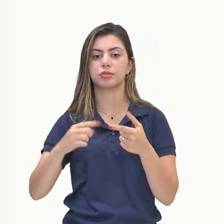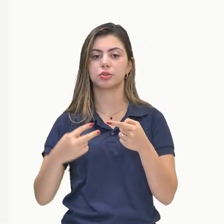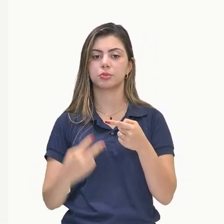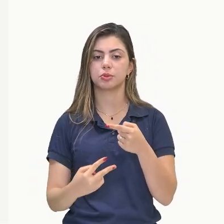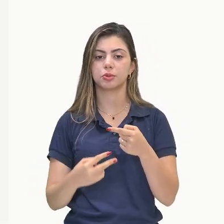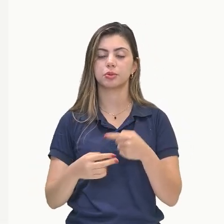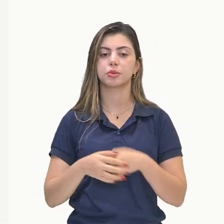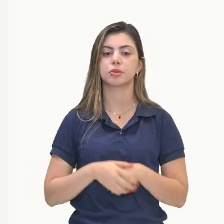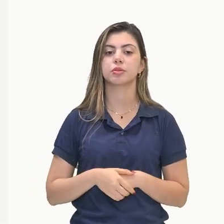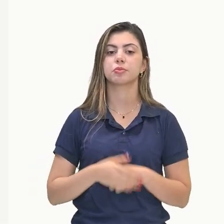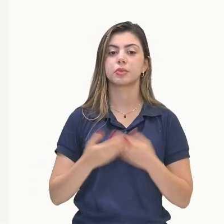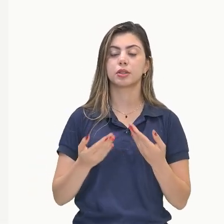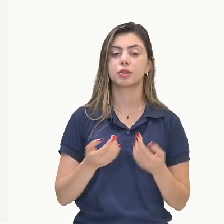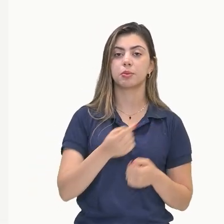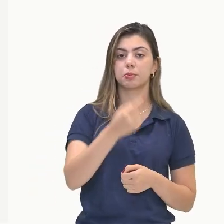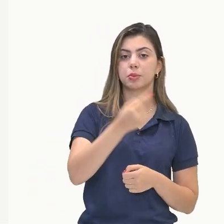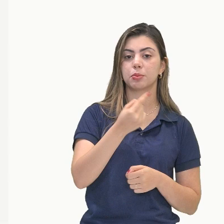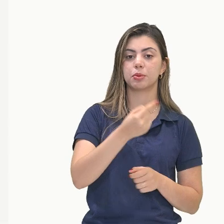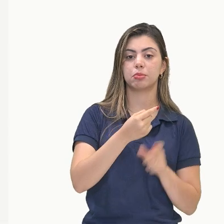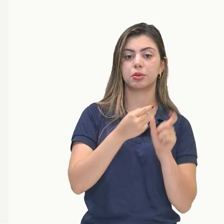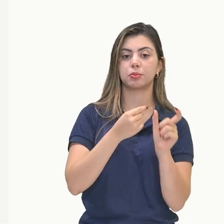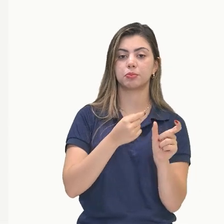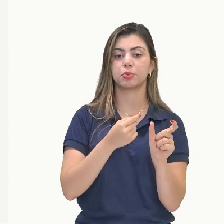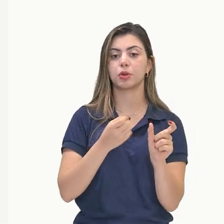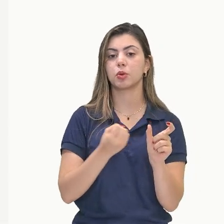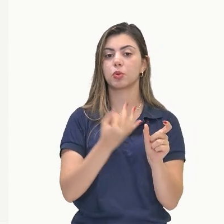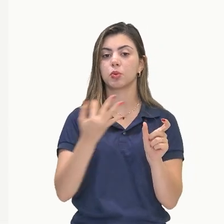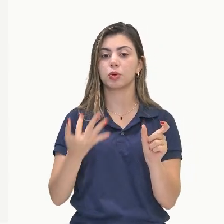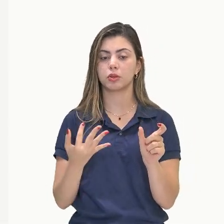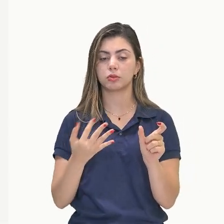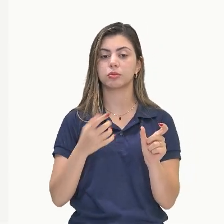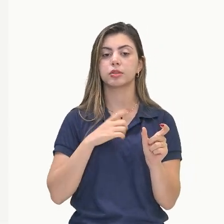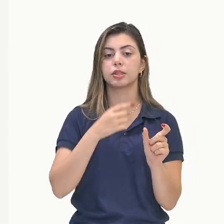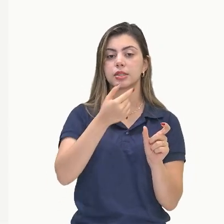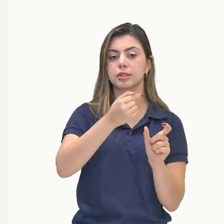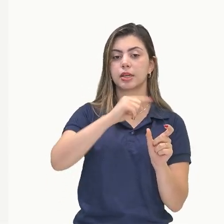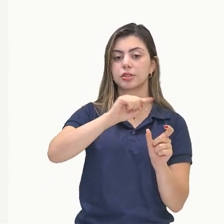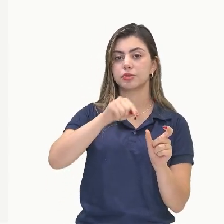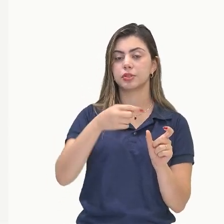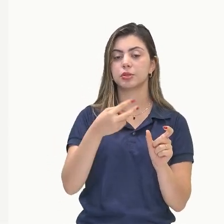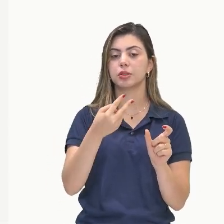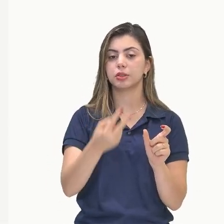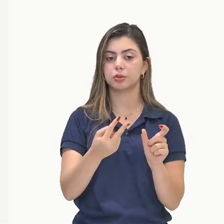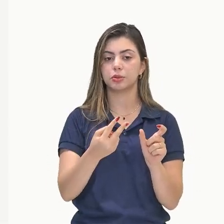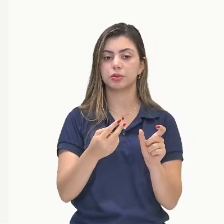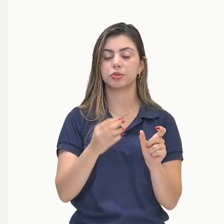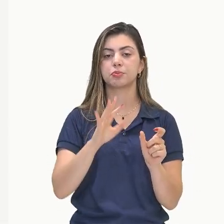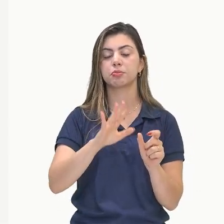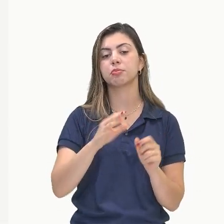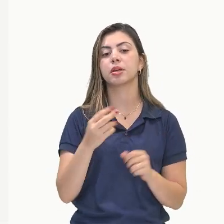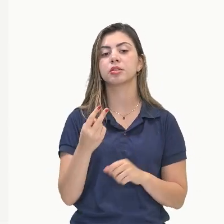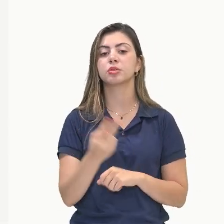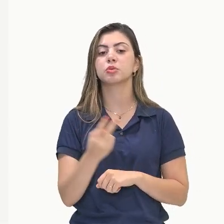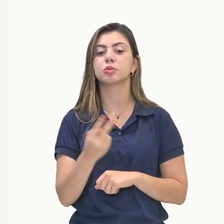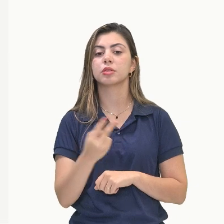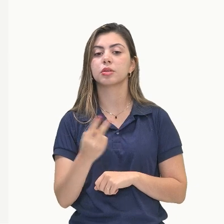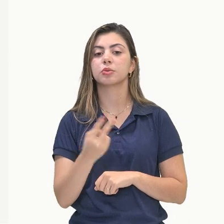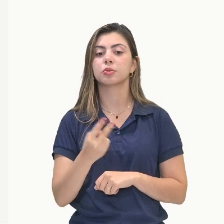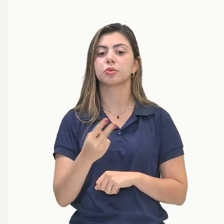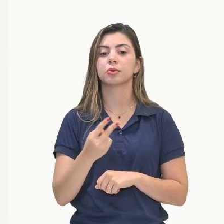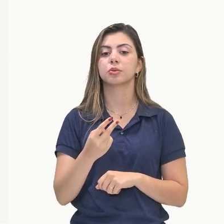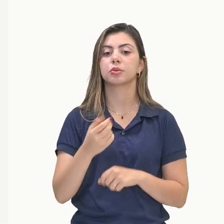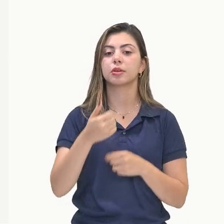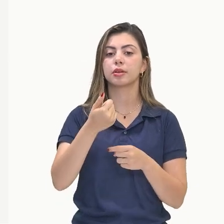primeiro capacitor, nós temos que a diferença de potencial é 7,2. No segundo capacitor,